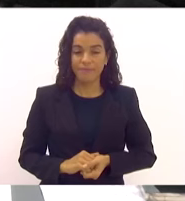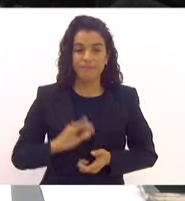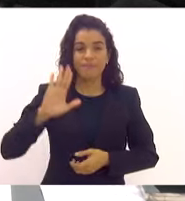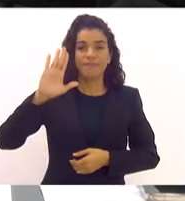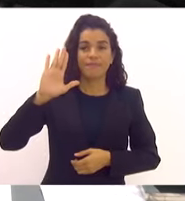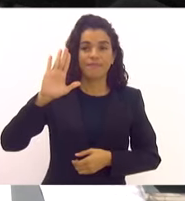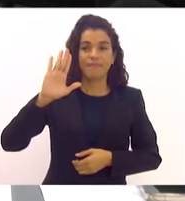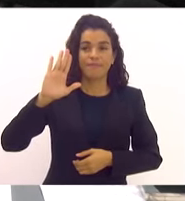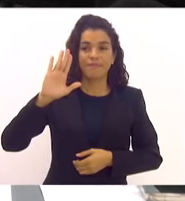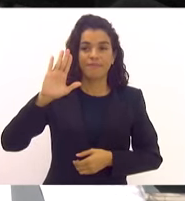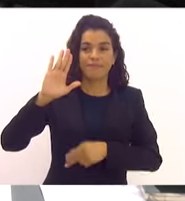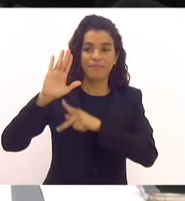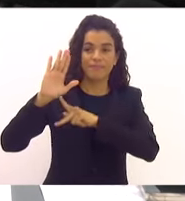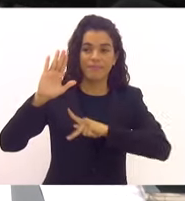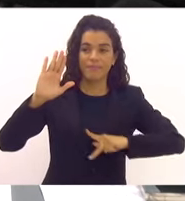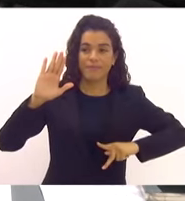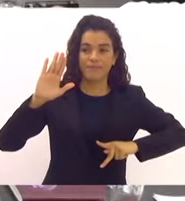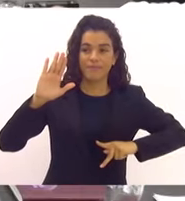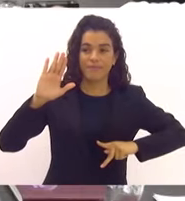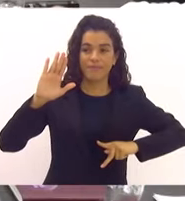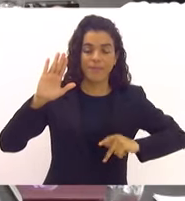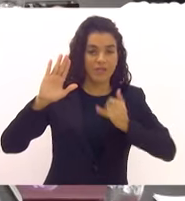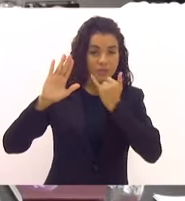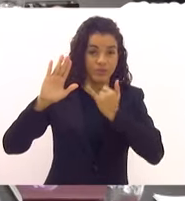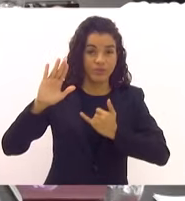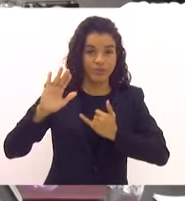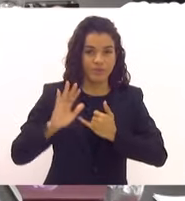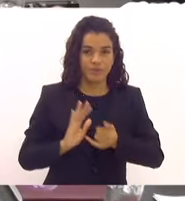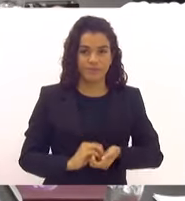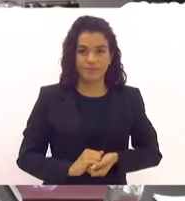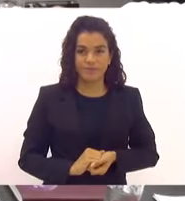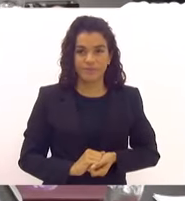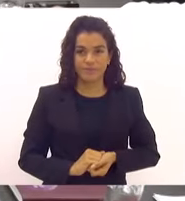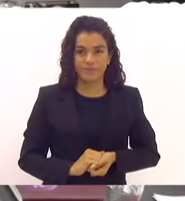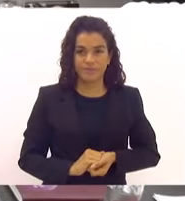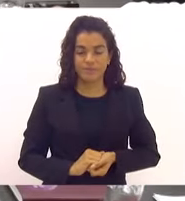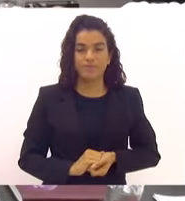Presidente. Mas eu... Desculpa. Desculpa, deputado Spau. Mas